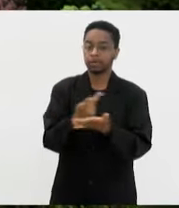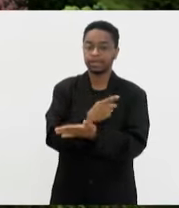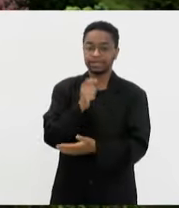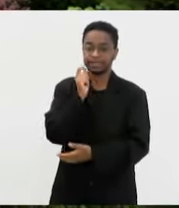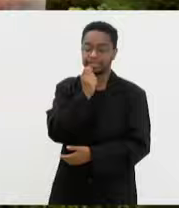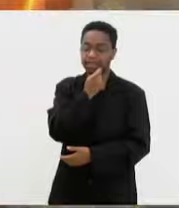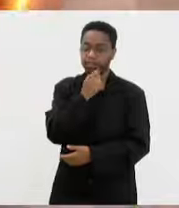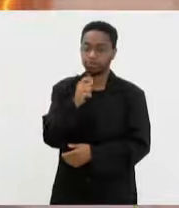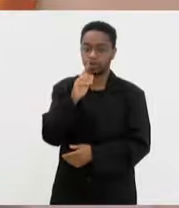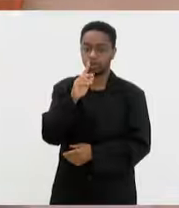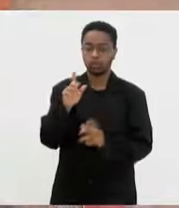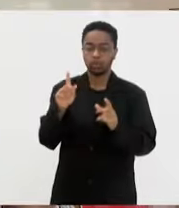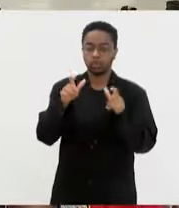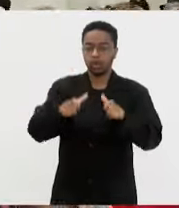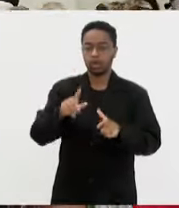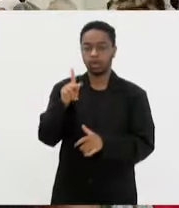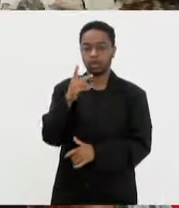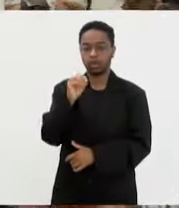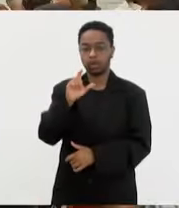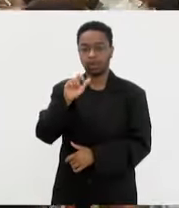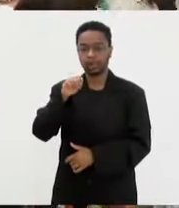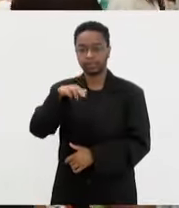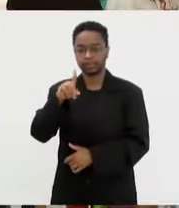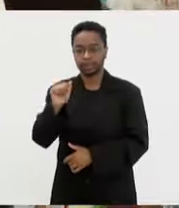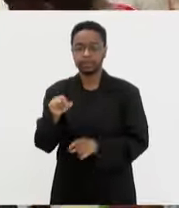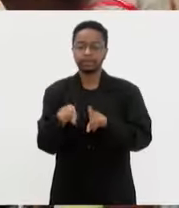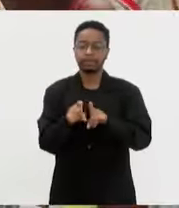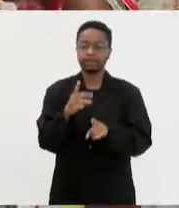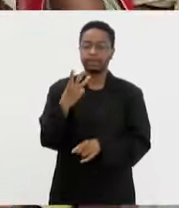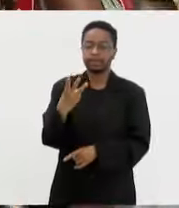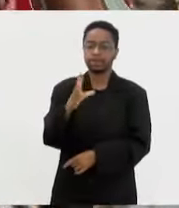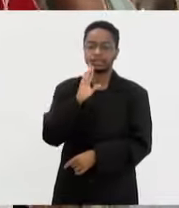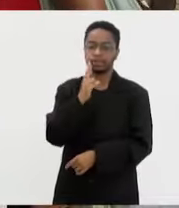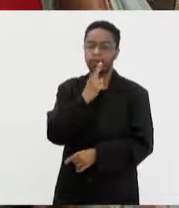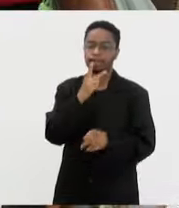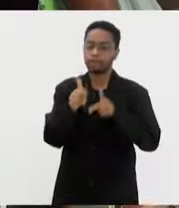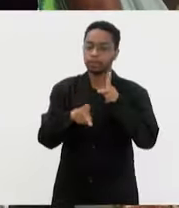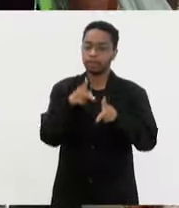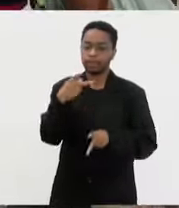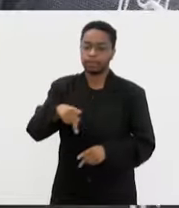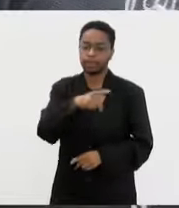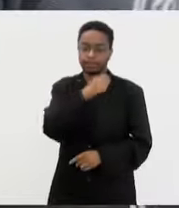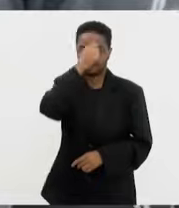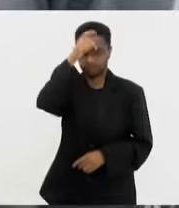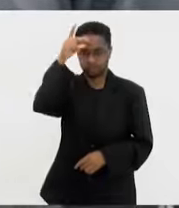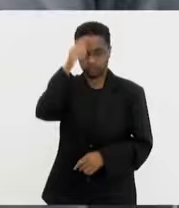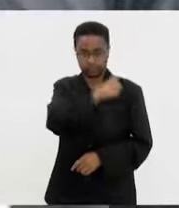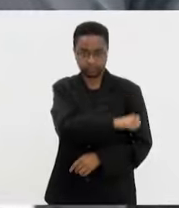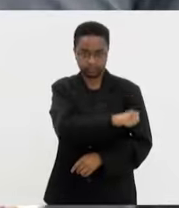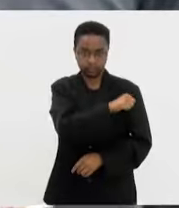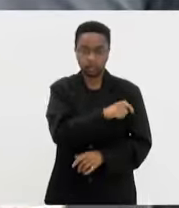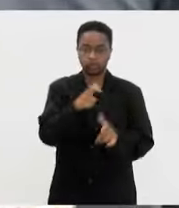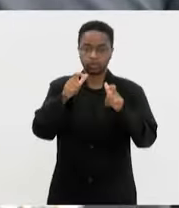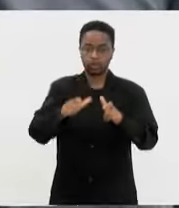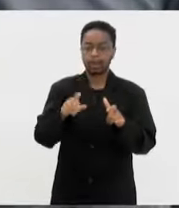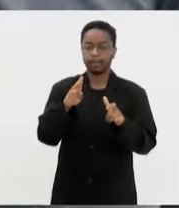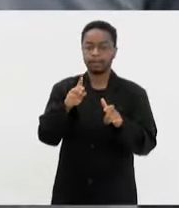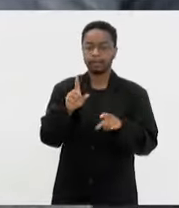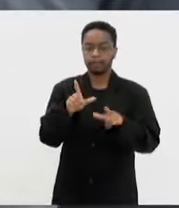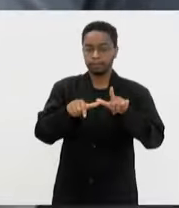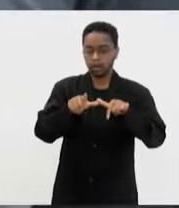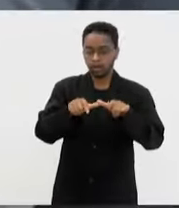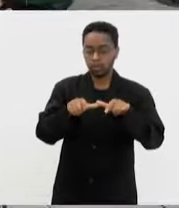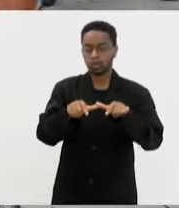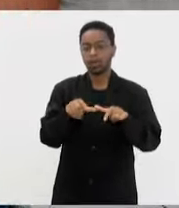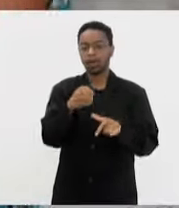Holanda. Os três restaurantes populares administrados pela Prefeitura do Rio, localizados em Bangu, Bom Sucesso e